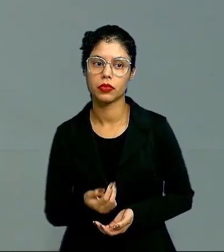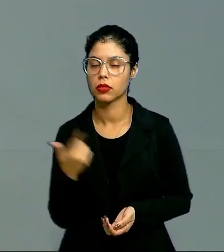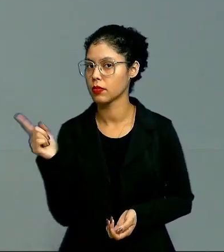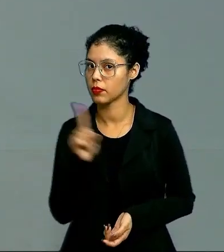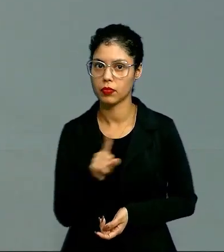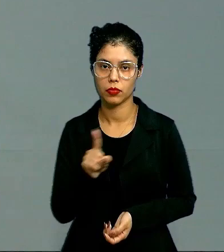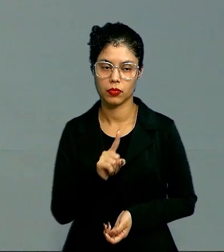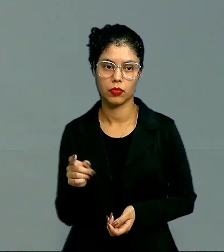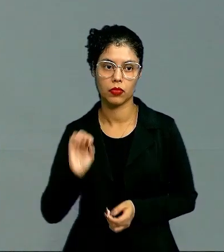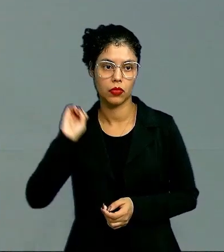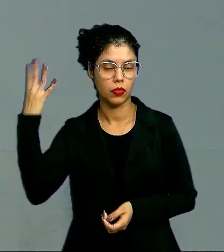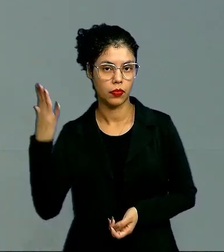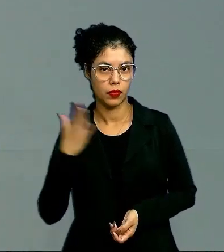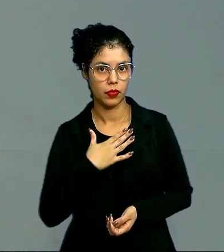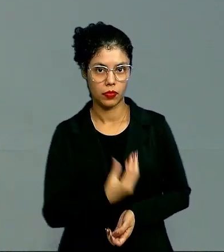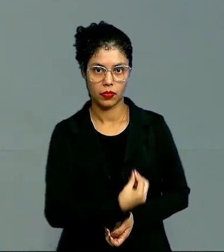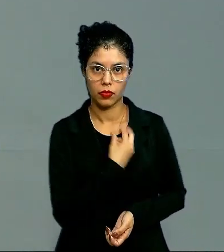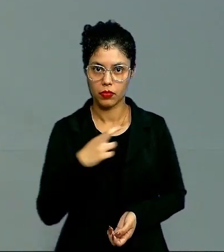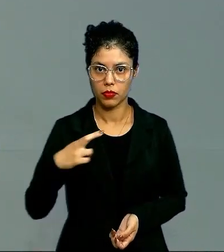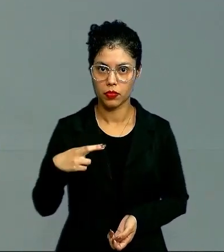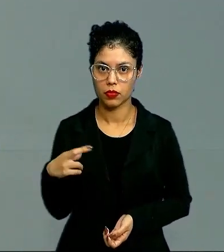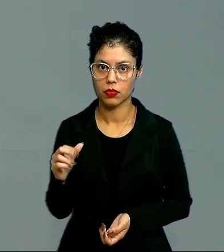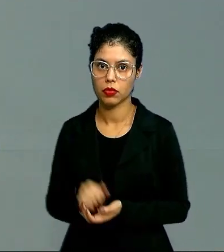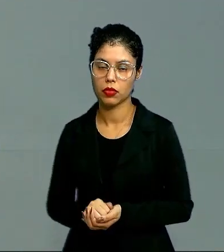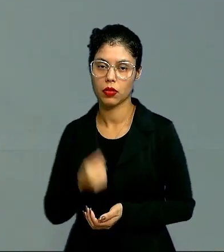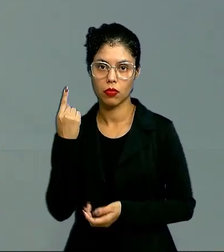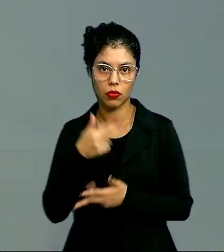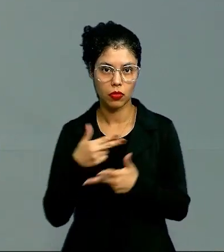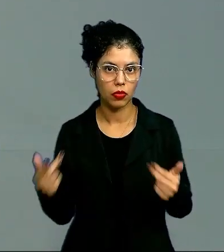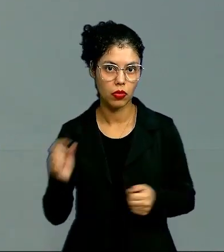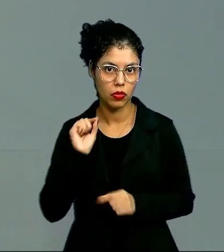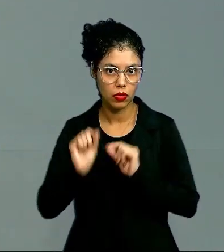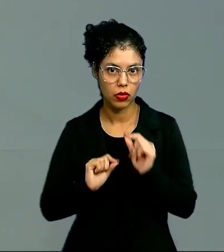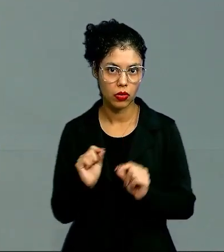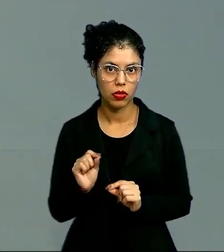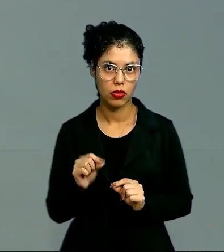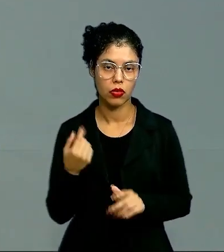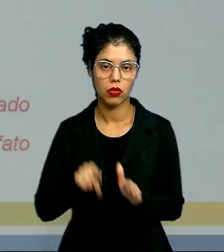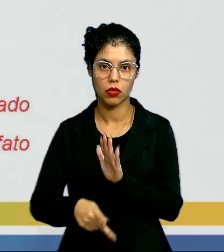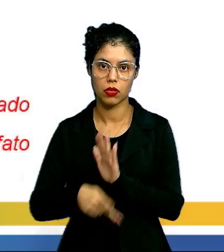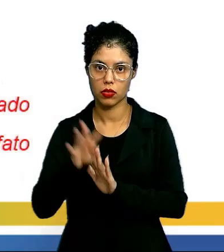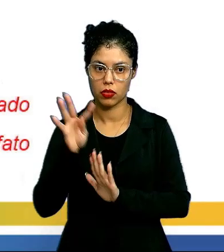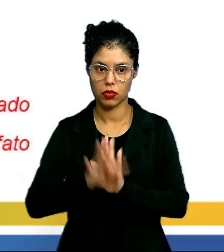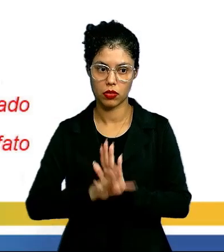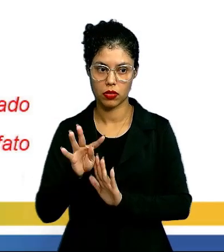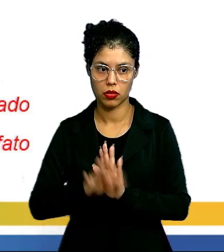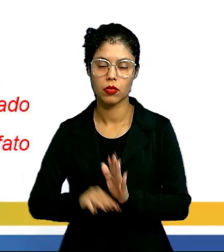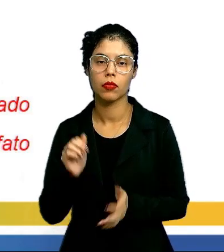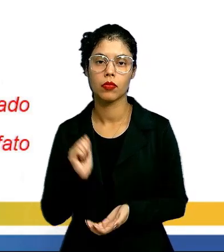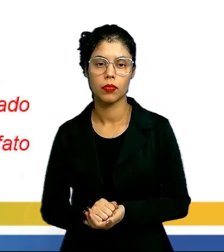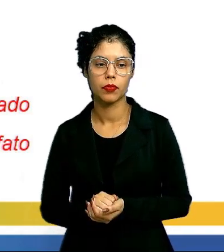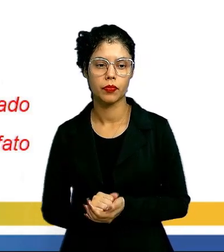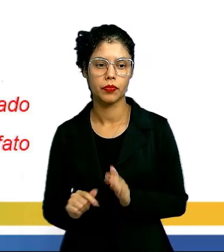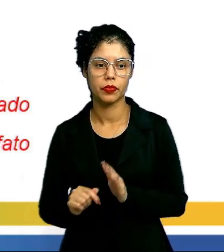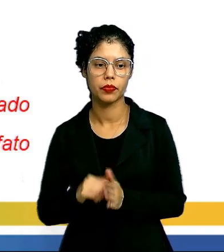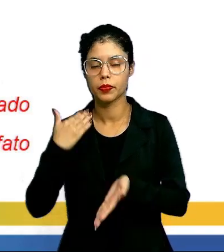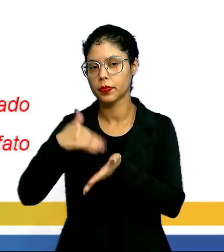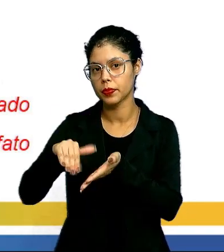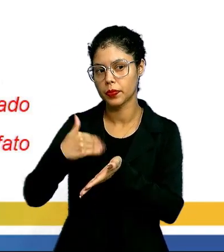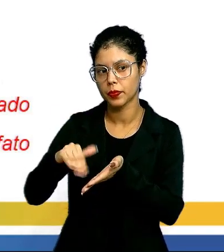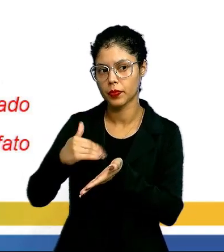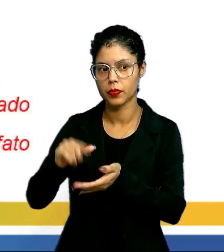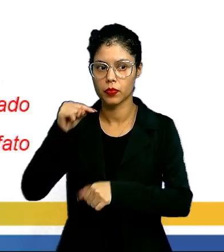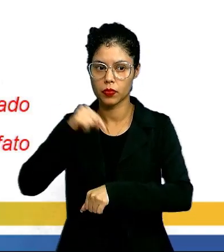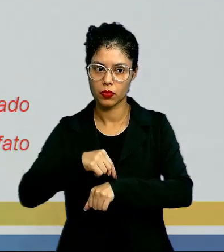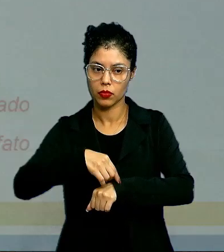não interessa, gente, o que acontece na nossa vida particular. A única coisa que interessa é o que acontece dentro do texto. E aí ele diz, administrado